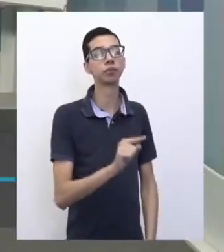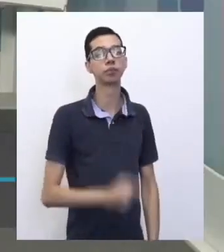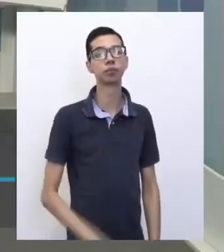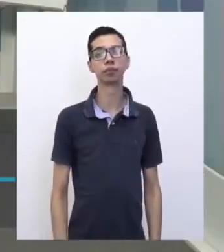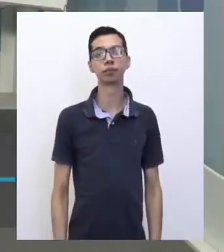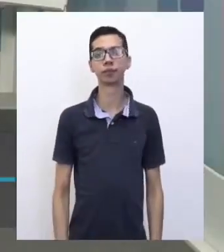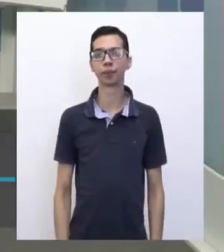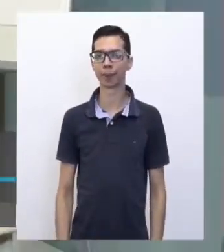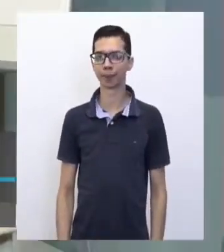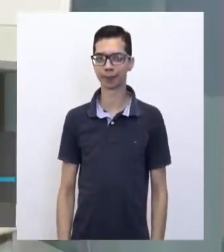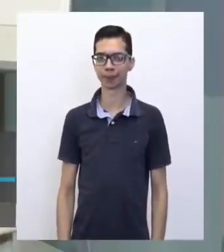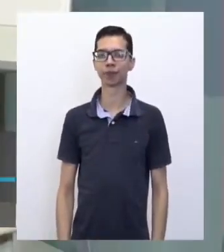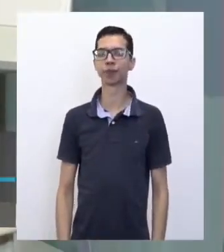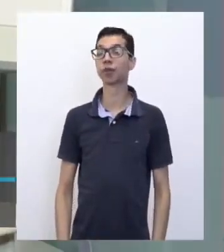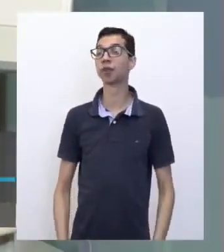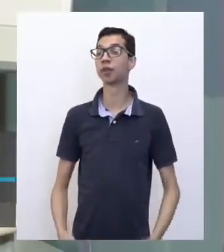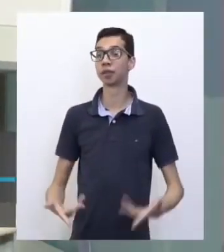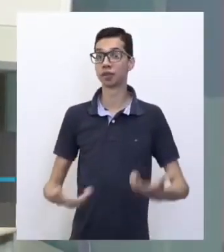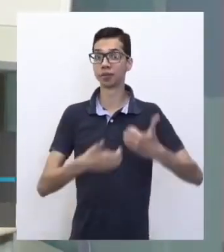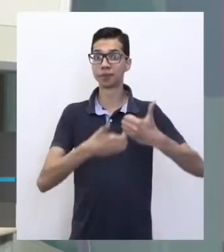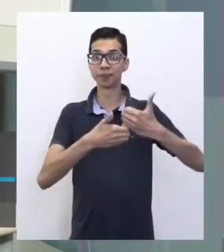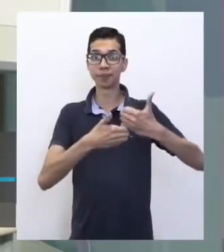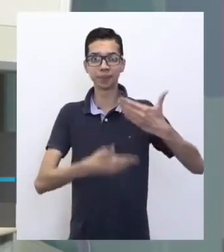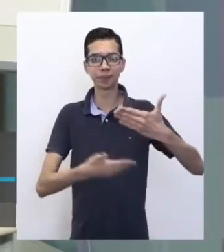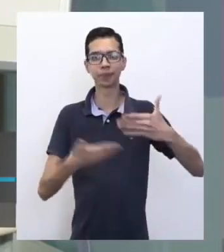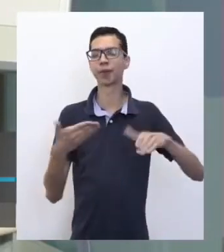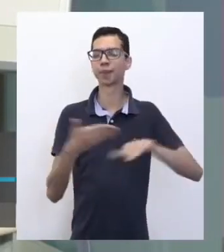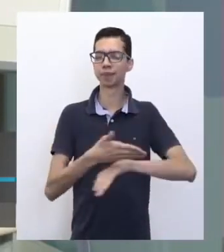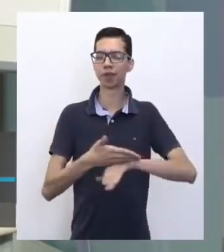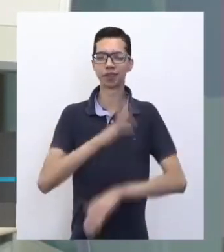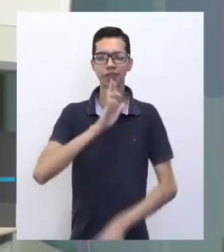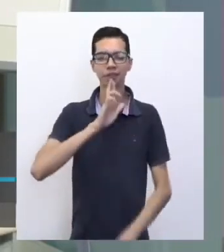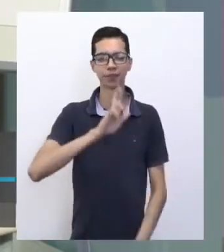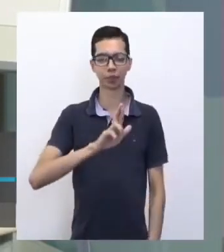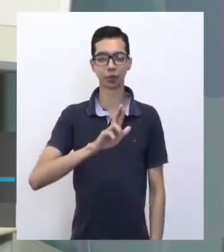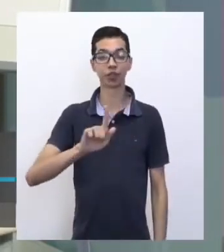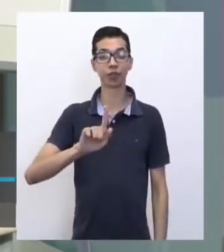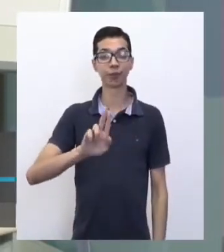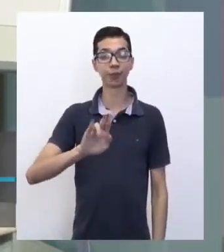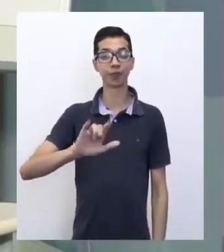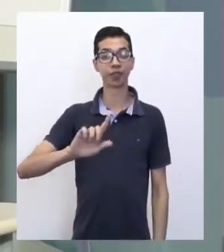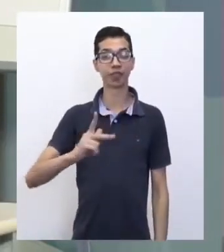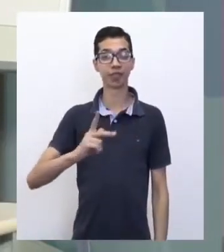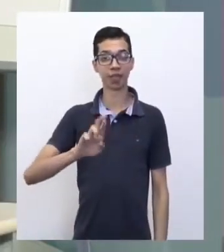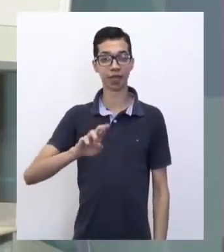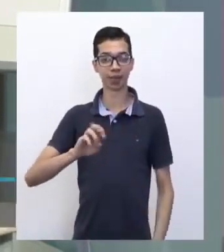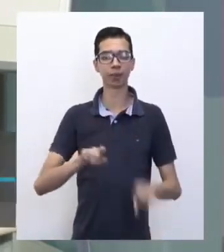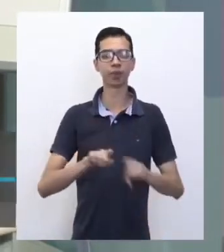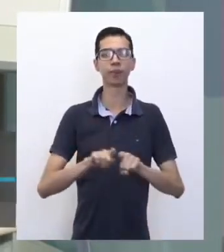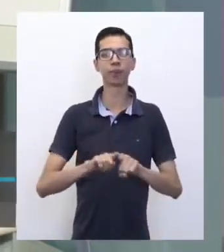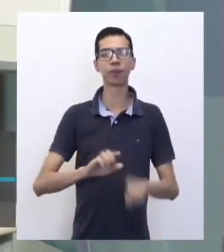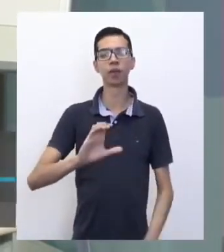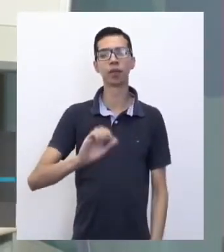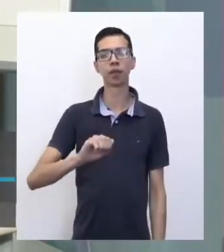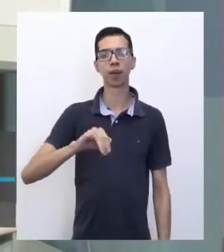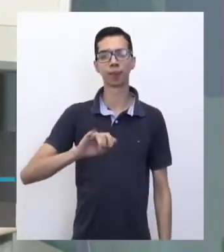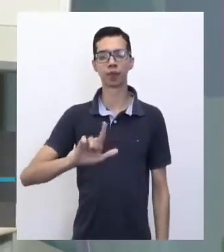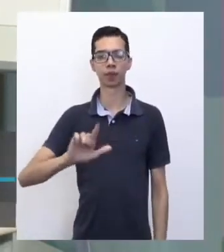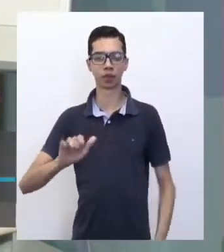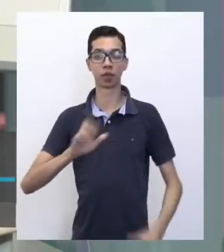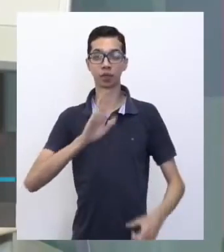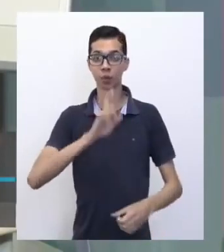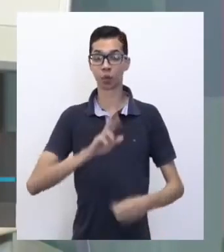Olha só, bastante interação, professores, todos estão respondendo aqui, né? Guilherme e Camille responderam a 2, né? Que